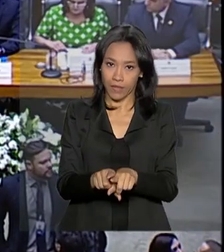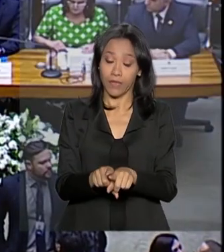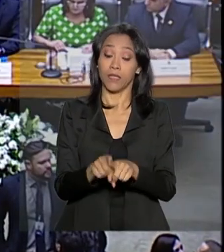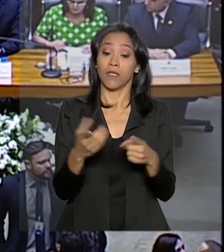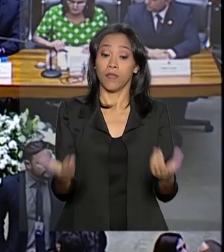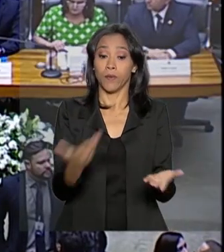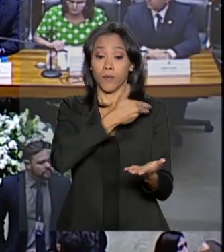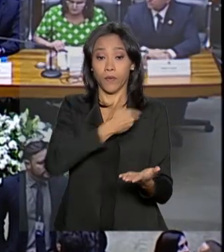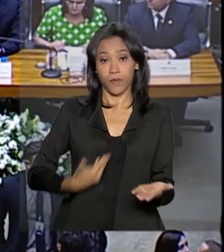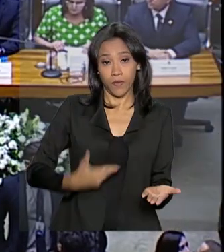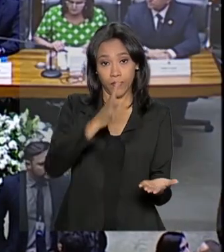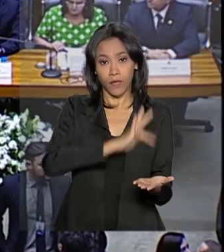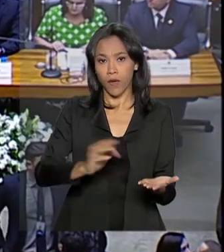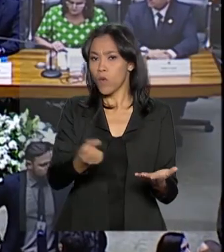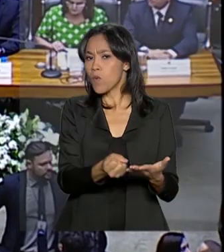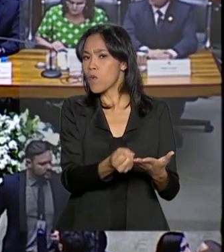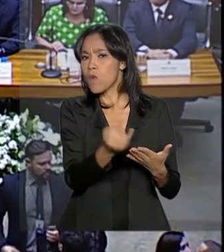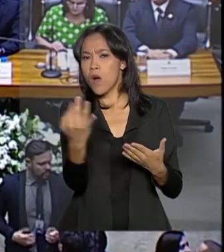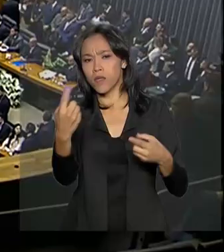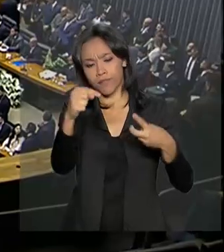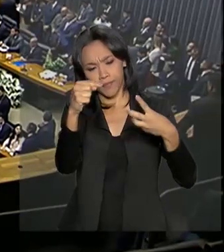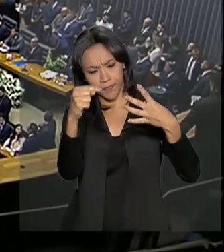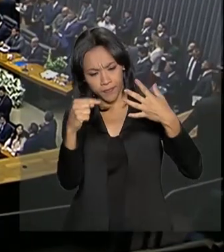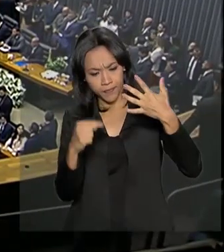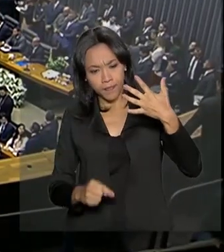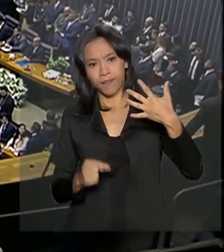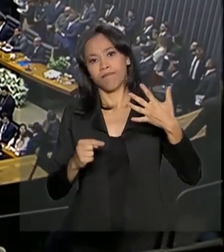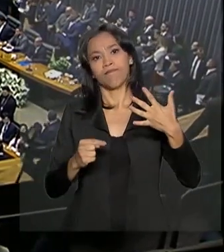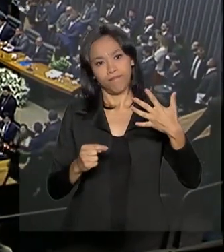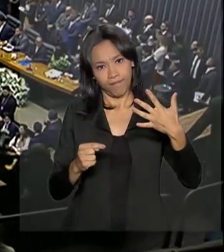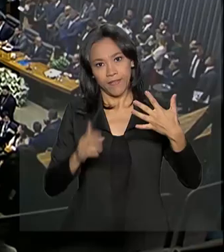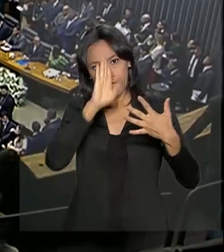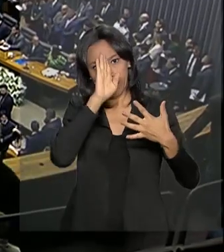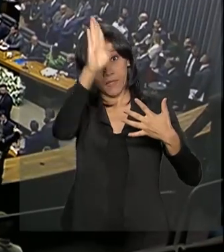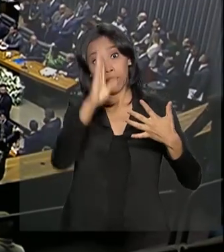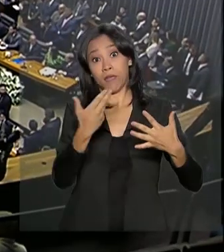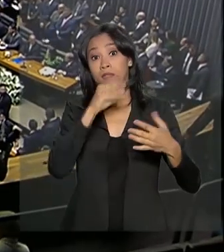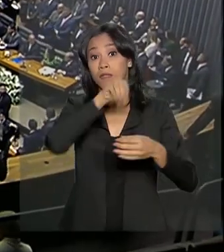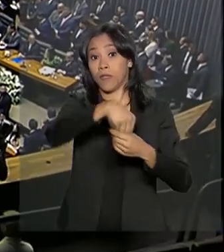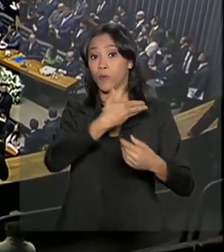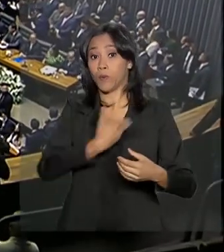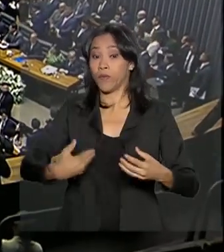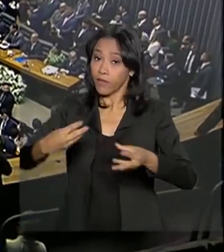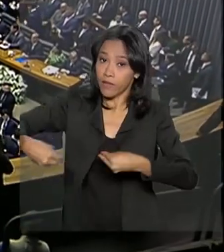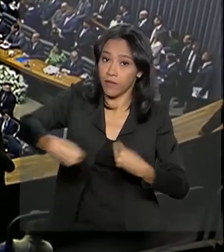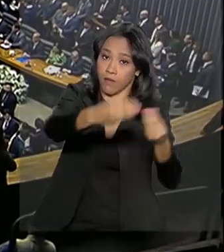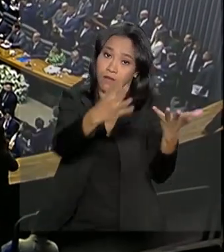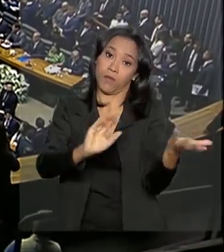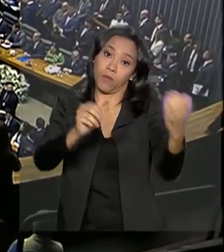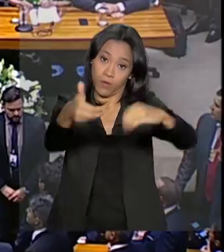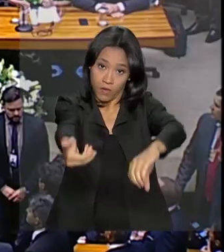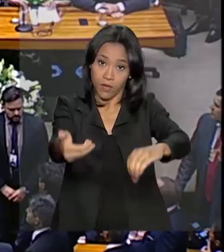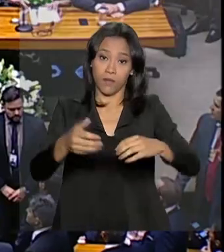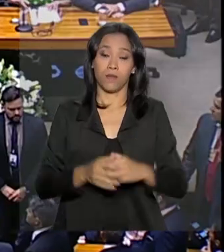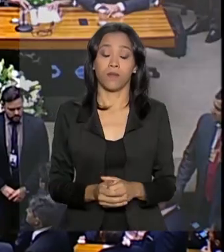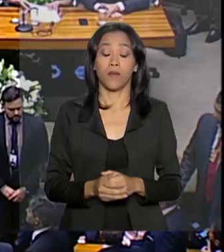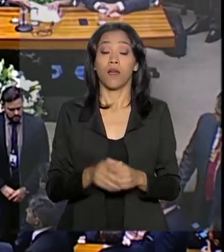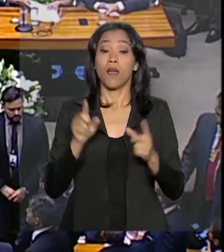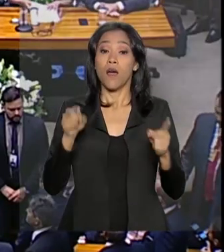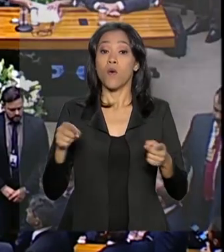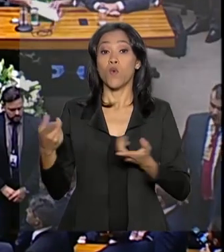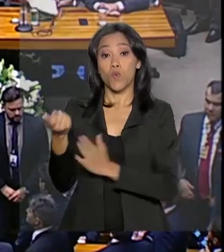federal anunciou quais serão as matérias prioritárias que devem ser encaminhadas ao Congresso Nacional. A